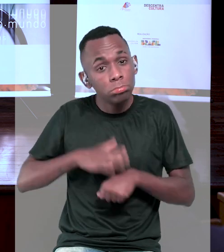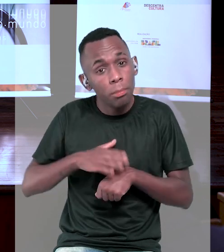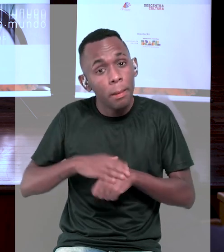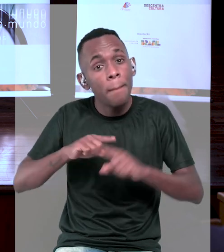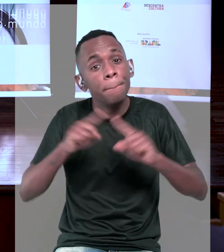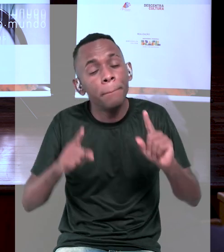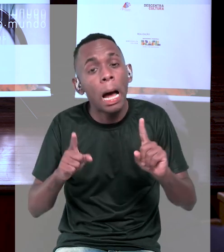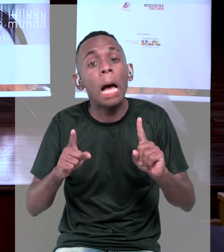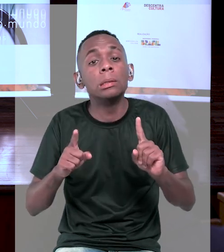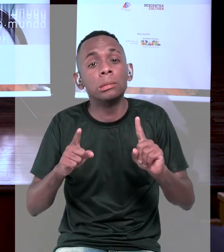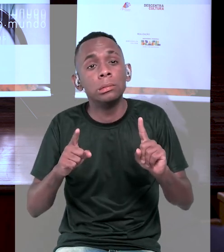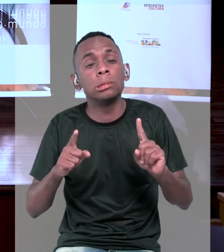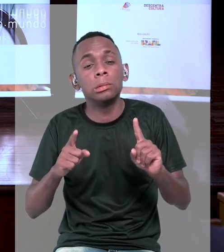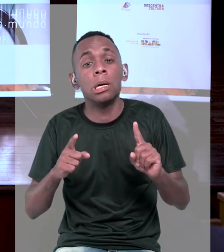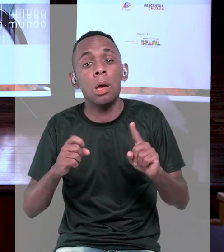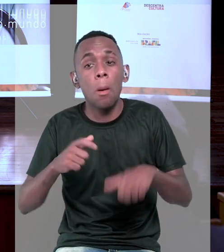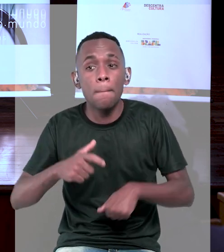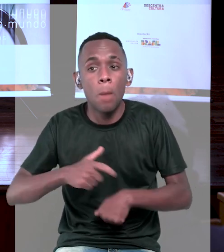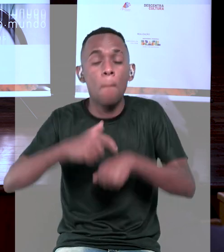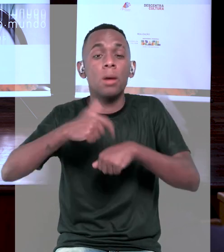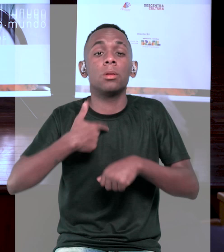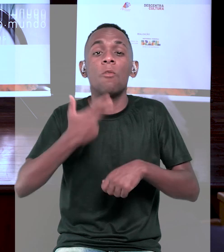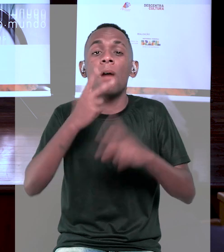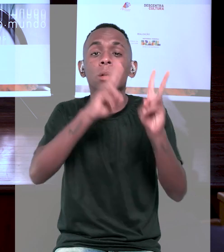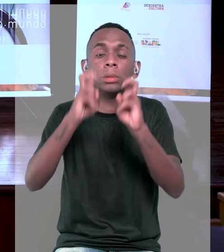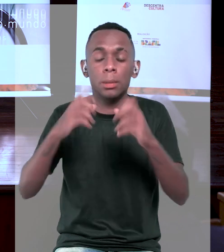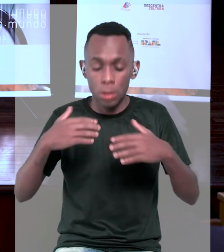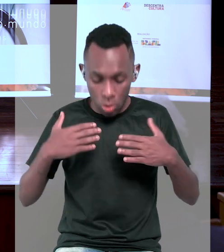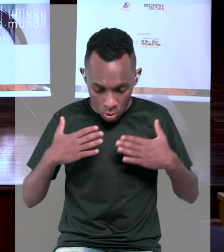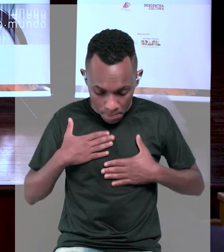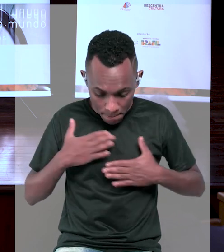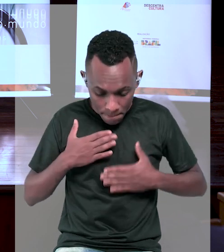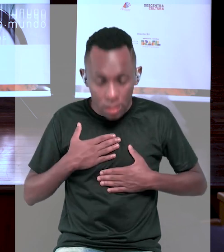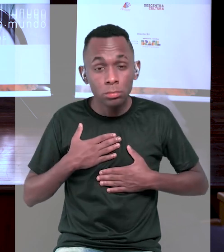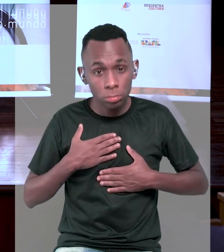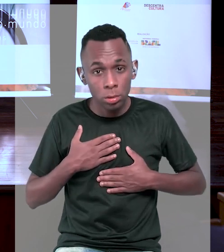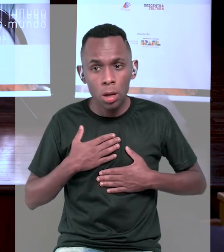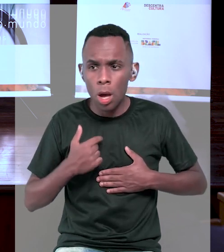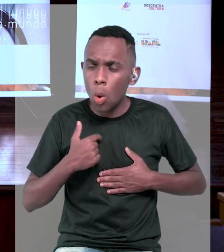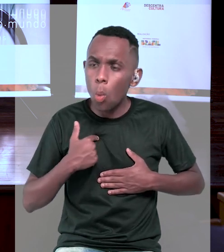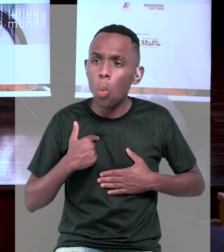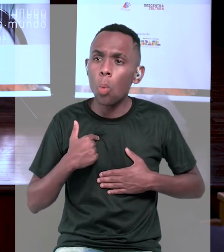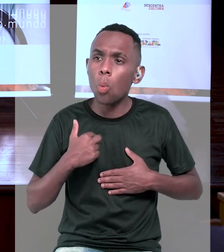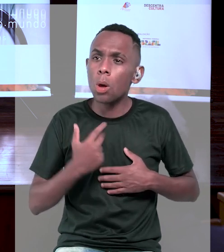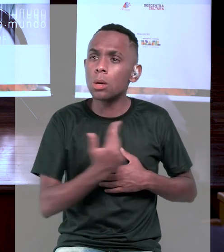mas se, quando eu falo de mim, sou o mesmo que aquele de quem eu